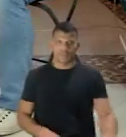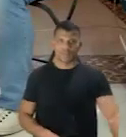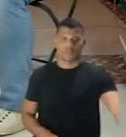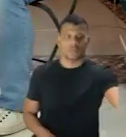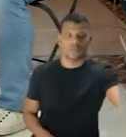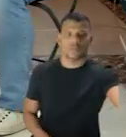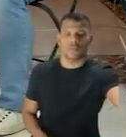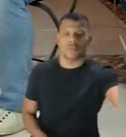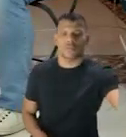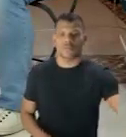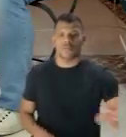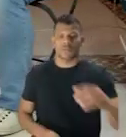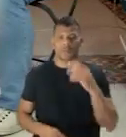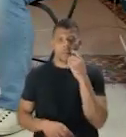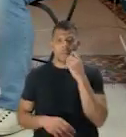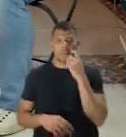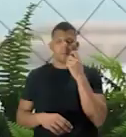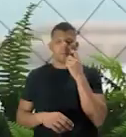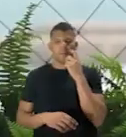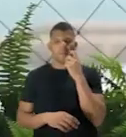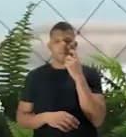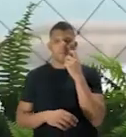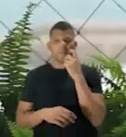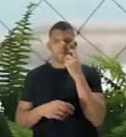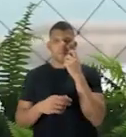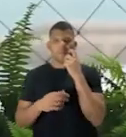veem. O Didu também vai ajudar a gente.